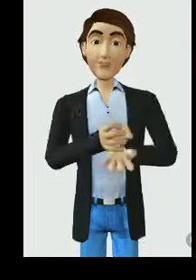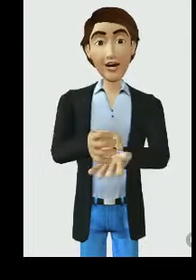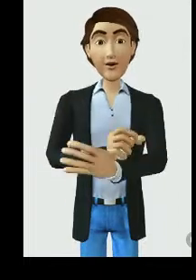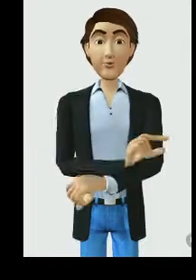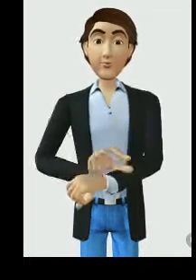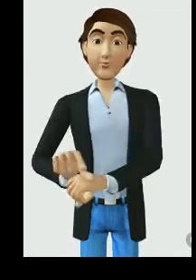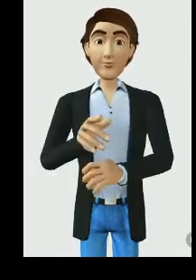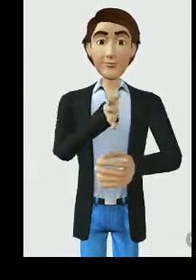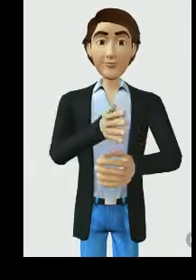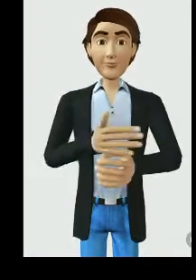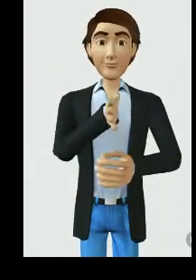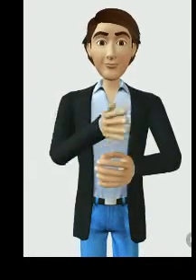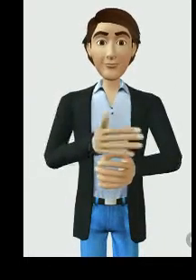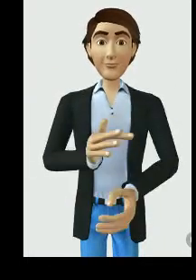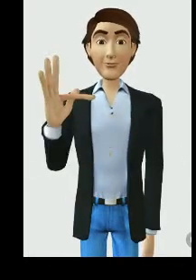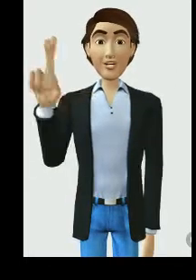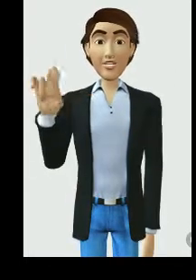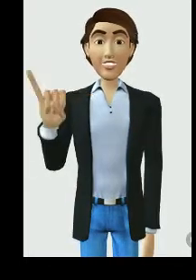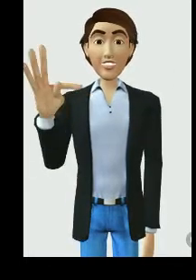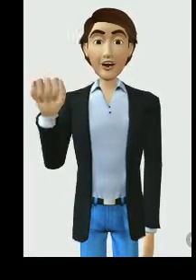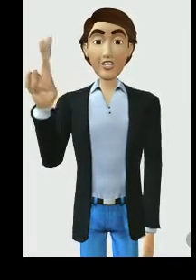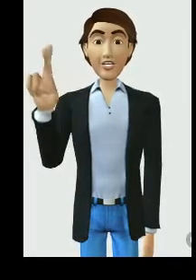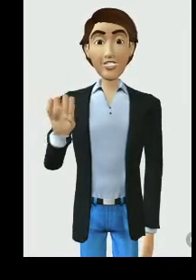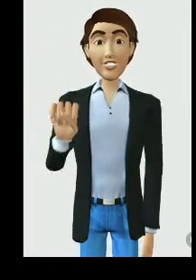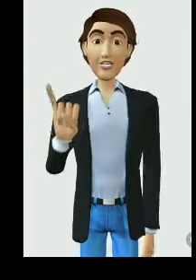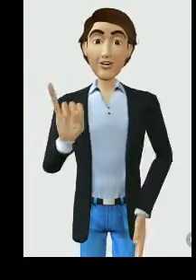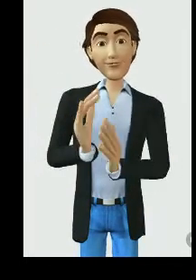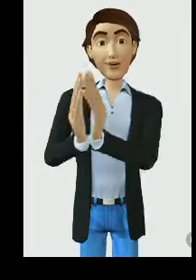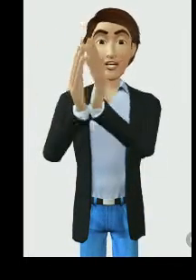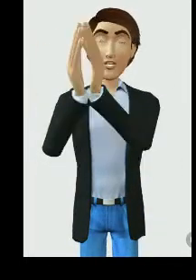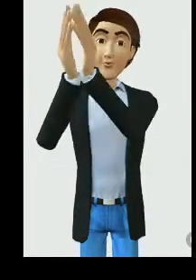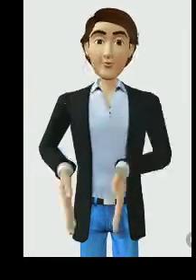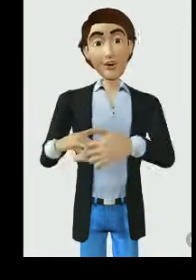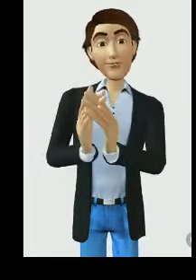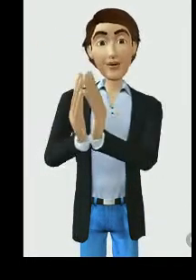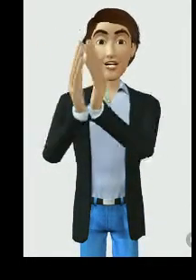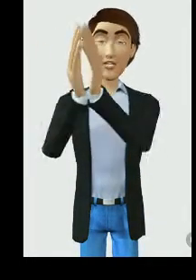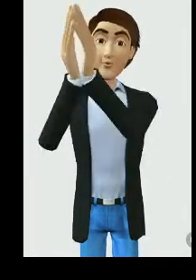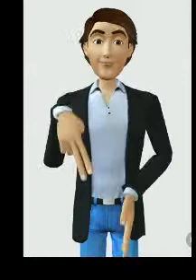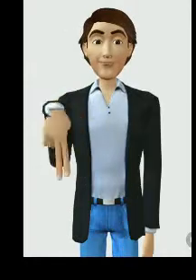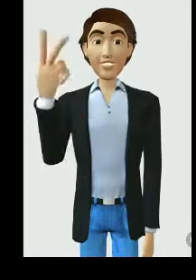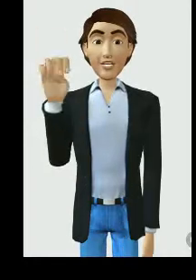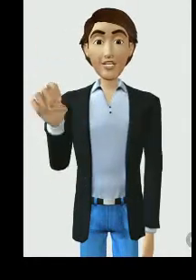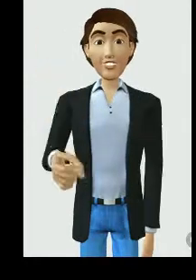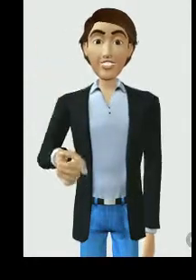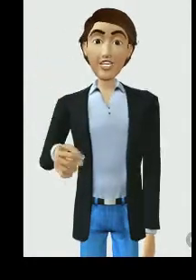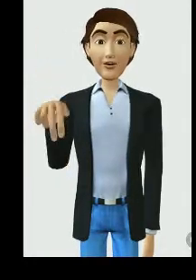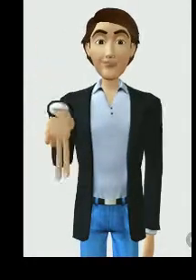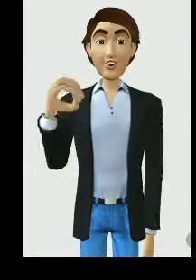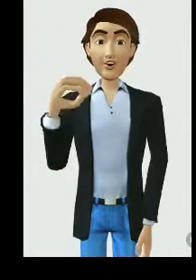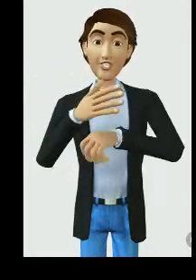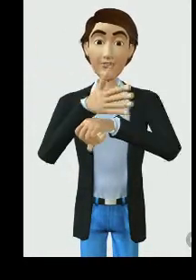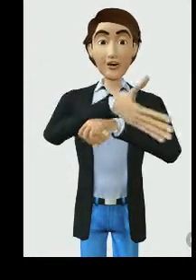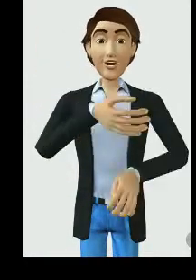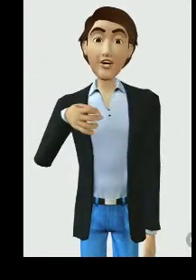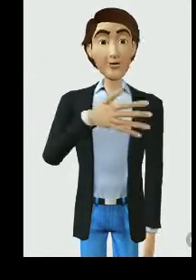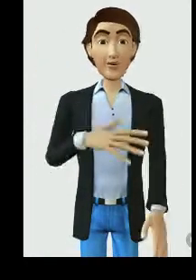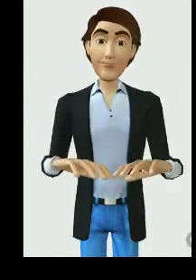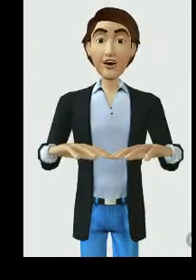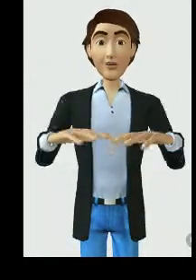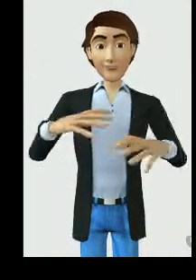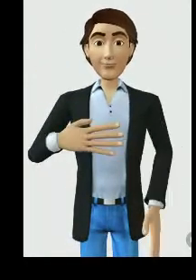Ao retornar ao balão, o N-hexano entra novamente em ebulição, repetindo o processo, ficando os lipídios no